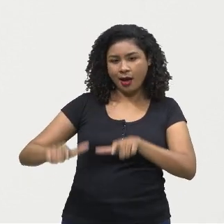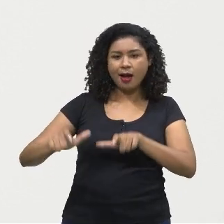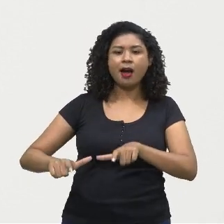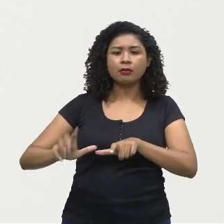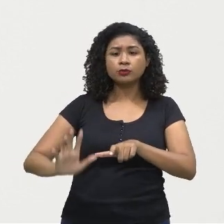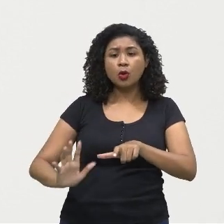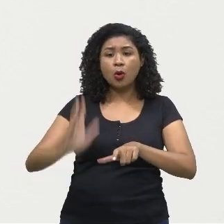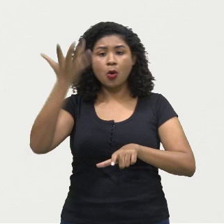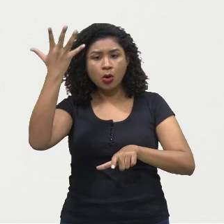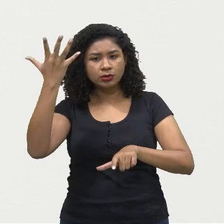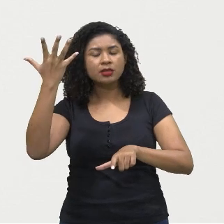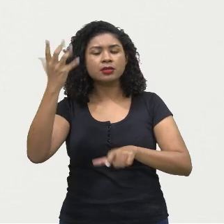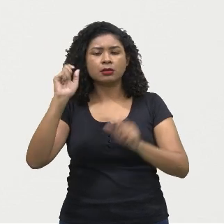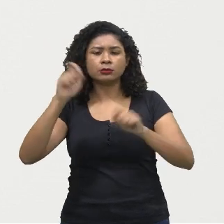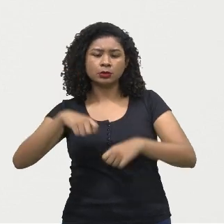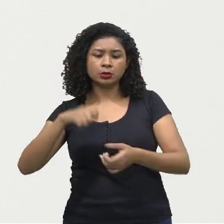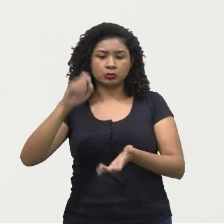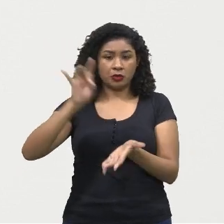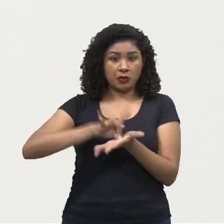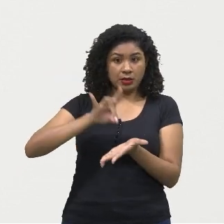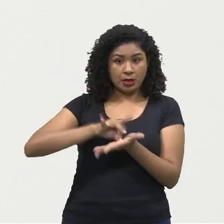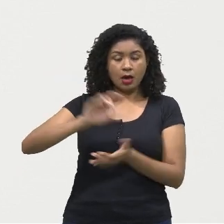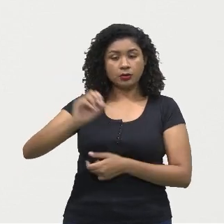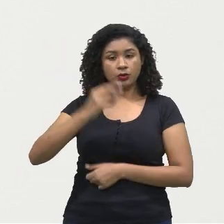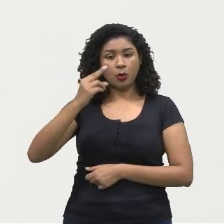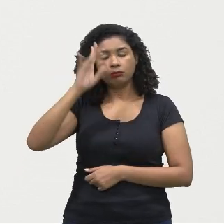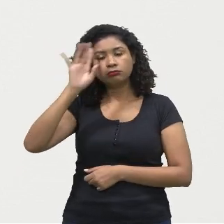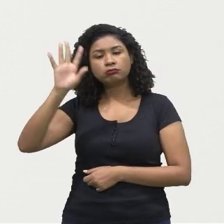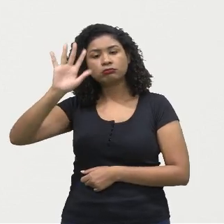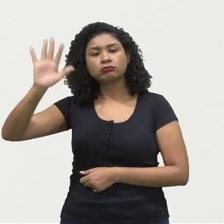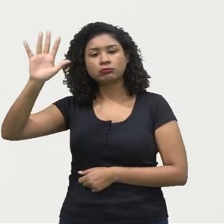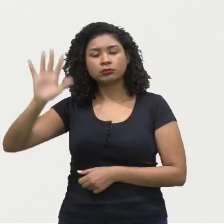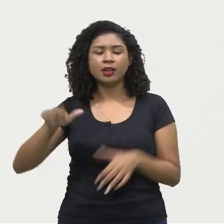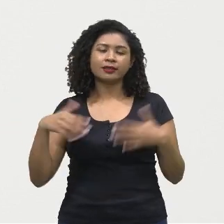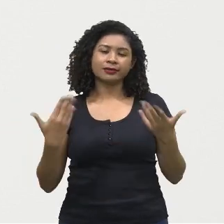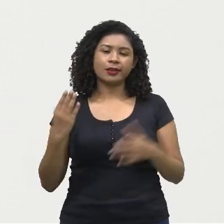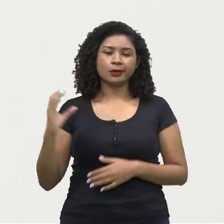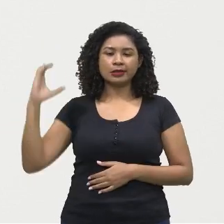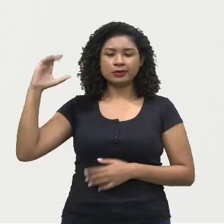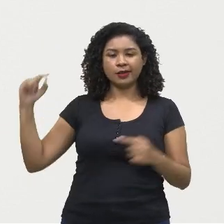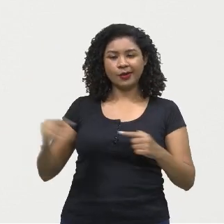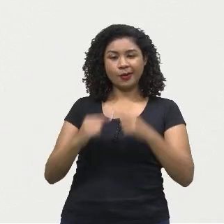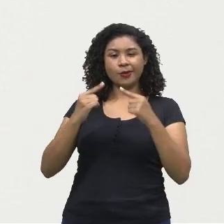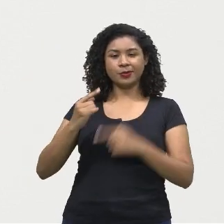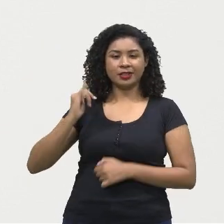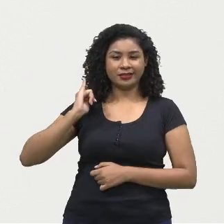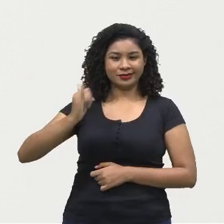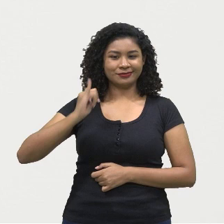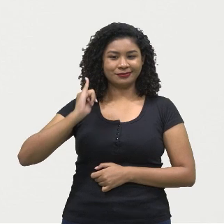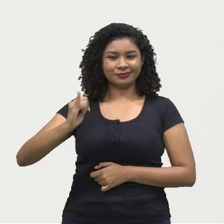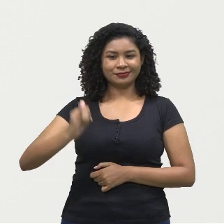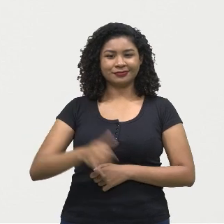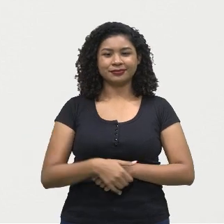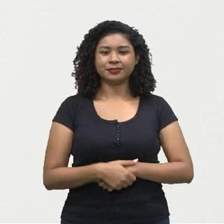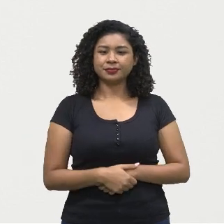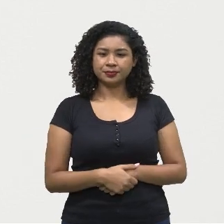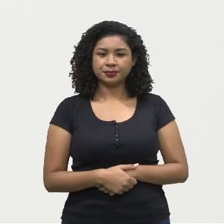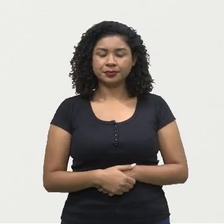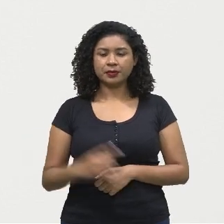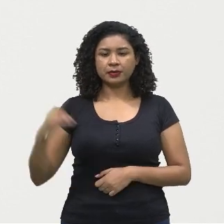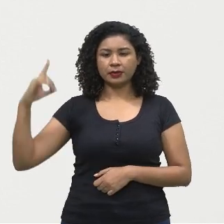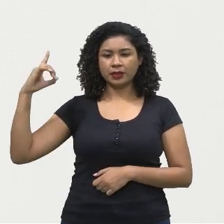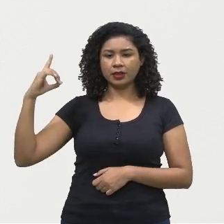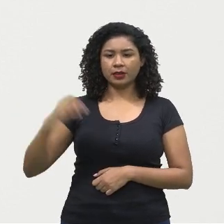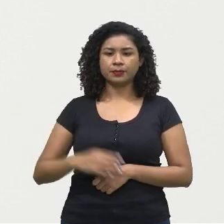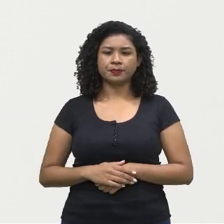aquele fato que pode ser real ou imaginário. Então, a letra C se refere ao tipo textual narração. Letra D, texto em